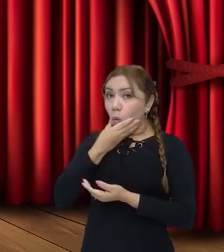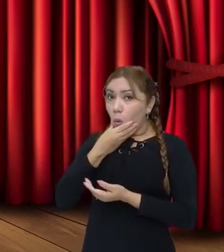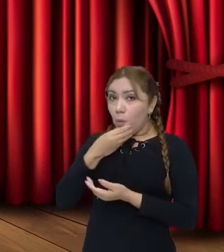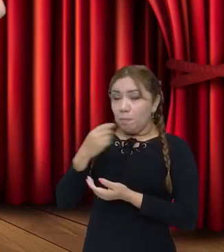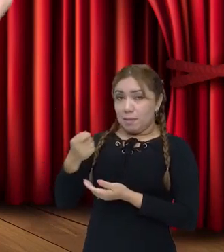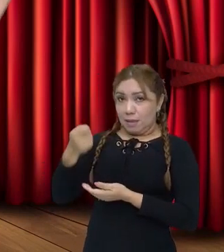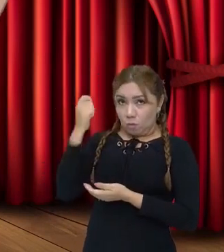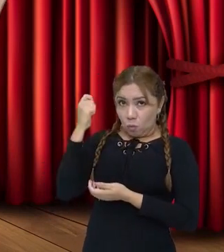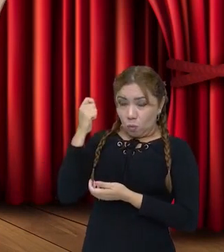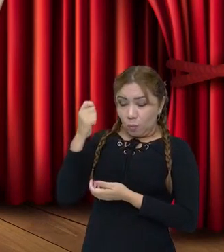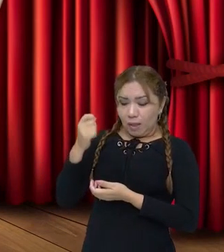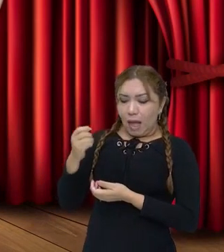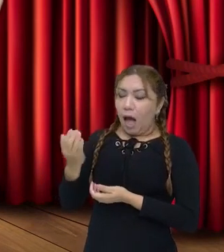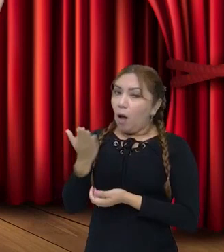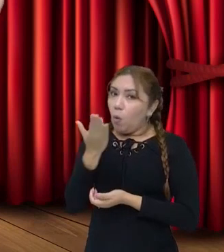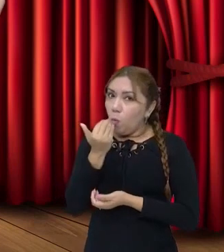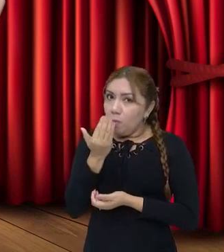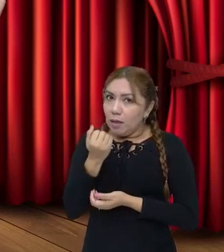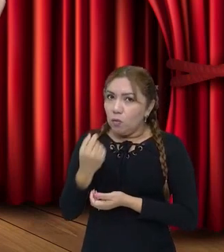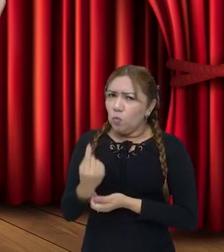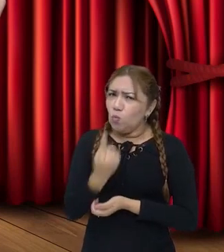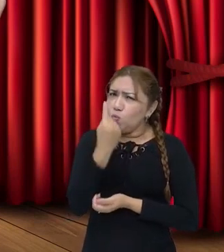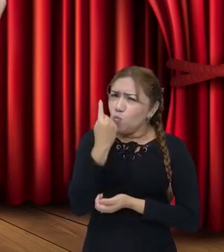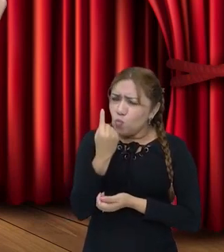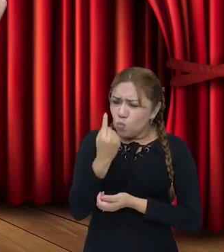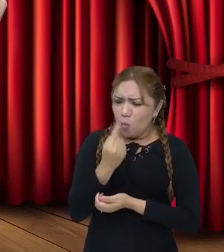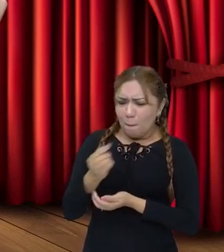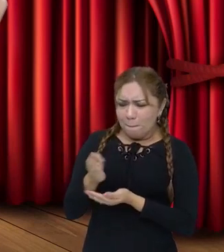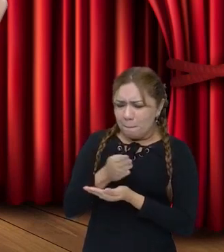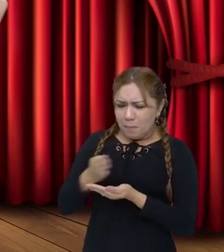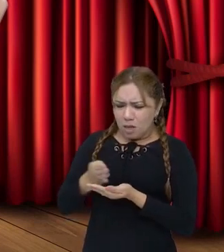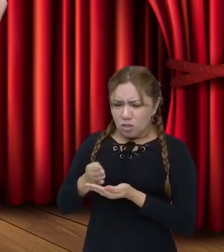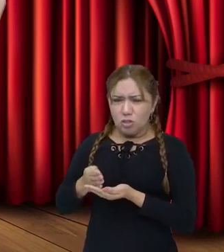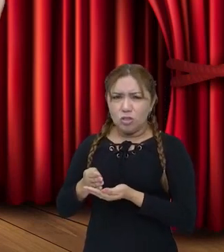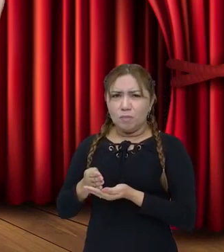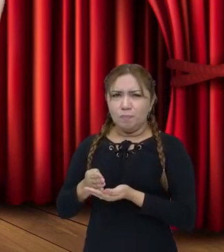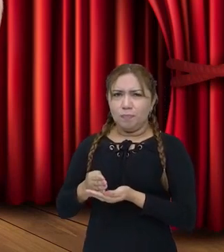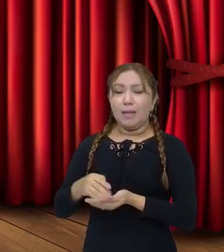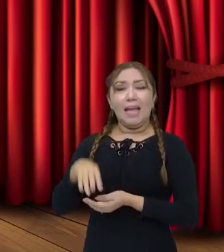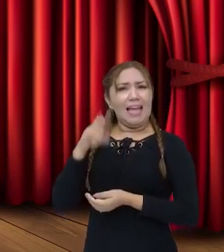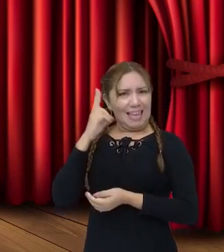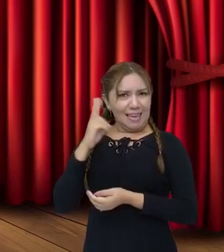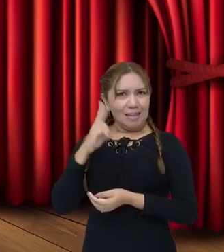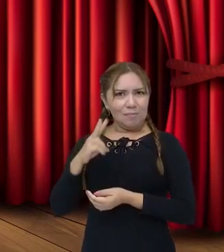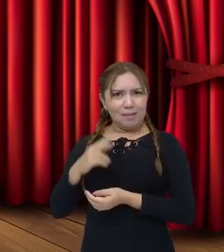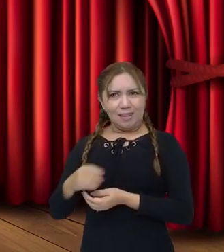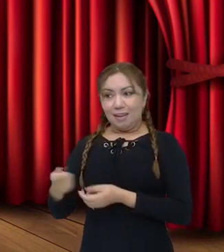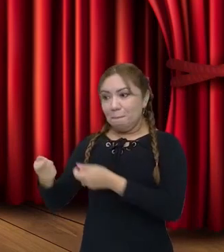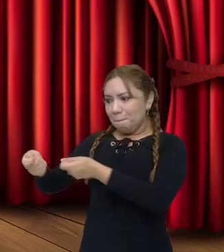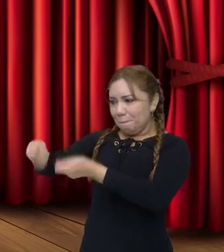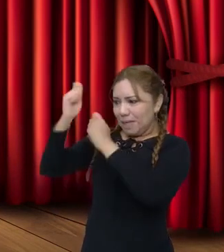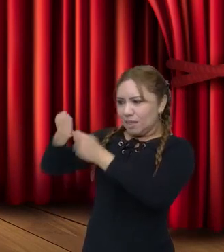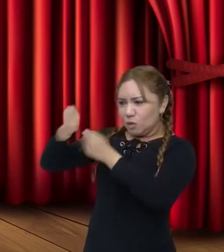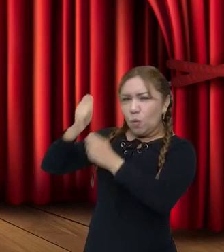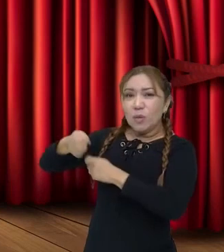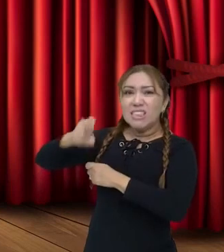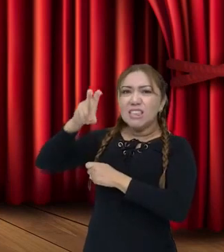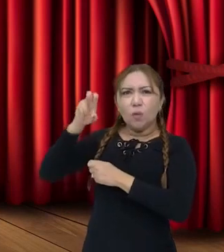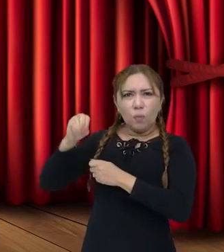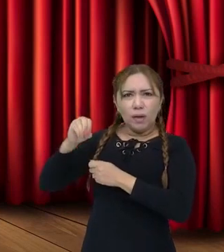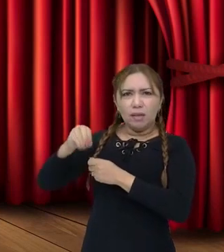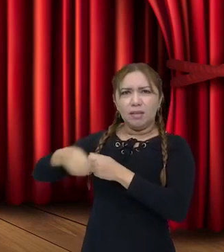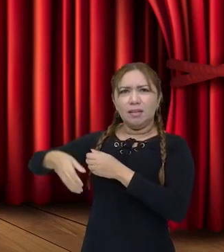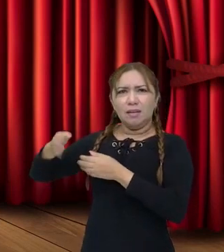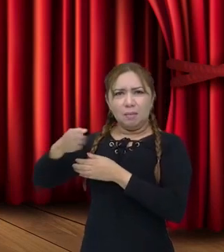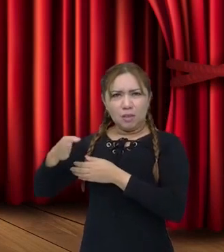único peixe que ele ficou. Vocês se lembram quantos ele pescou? Ele pescou 50 peixes